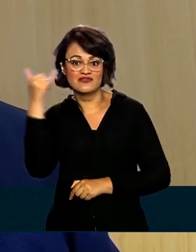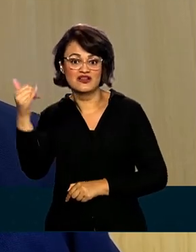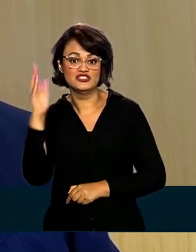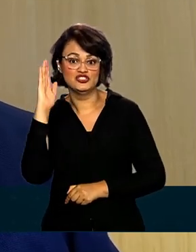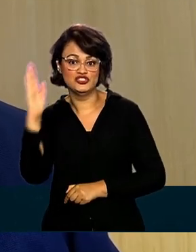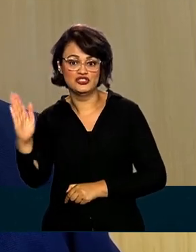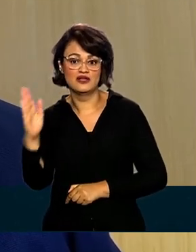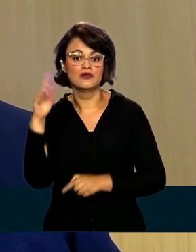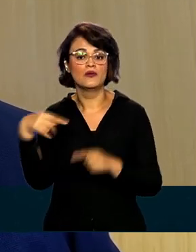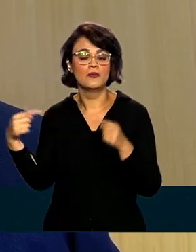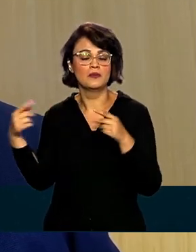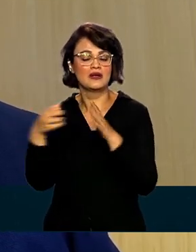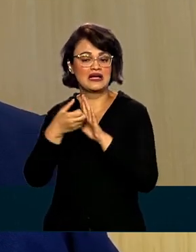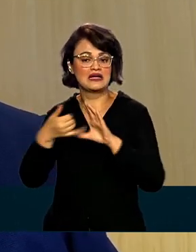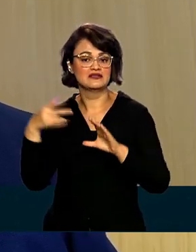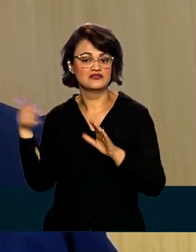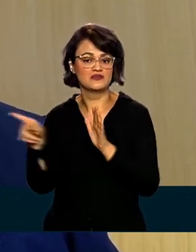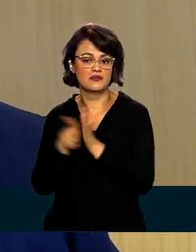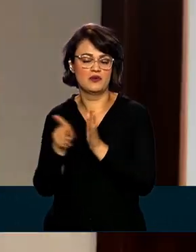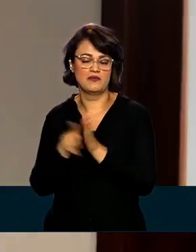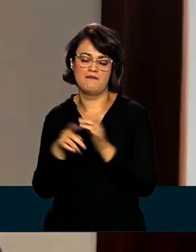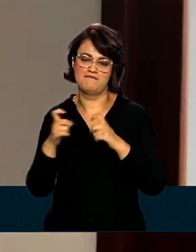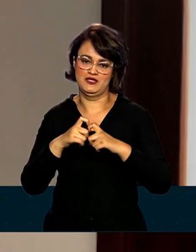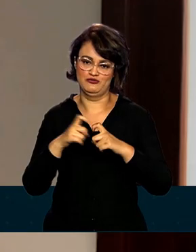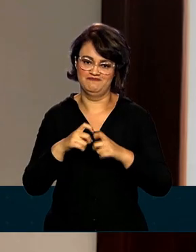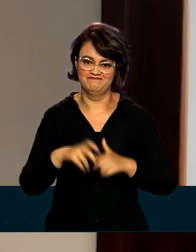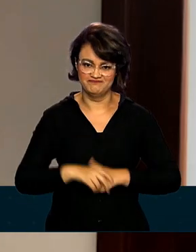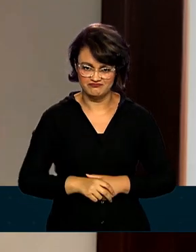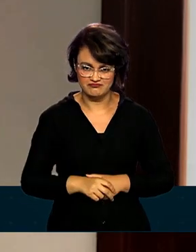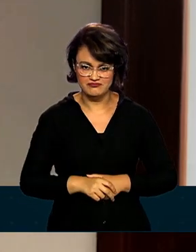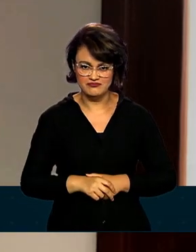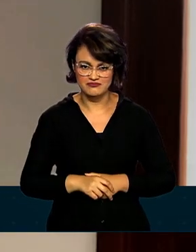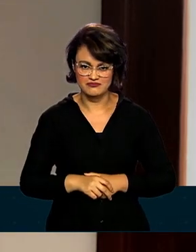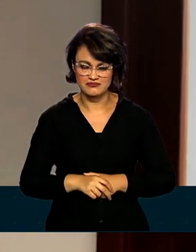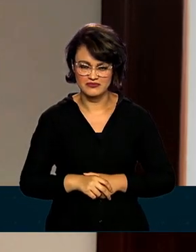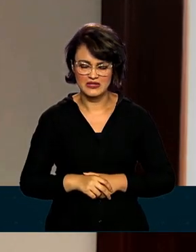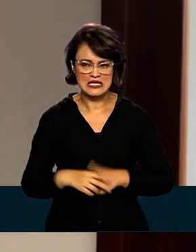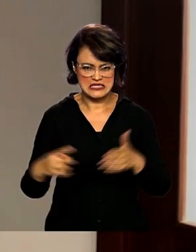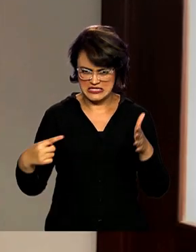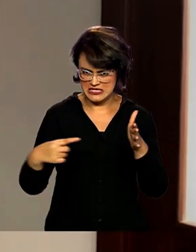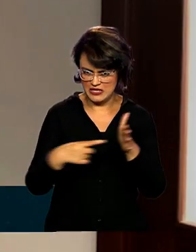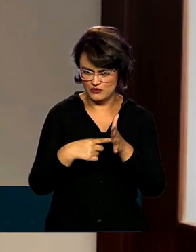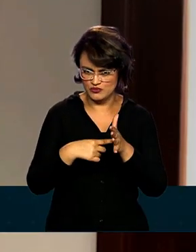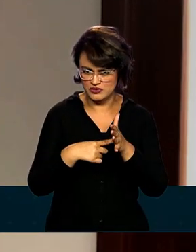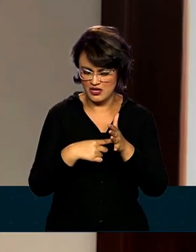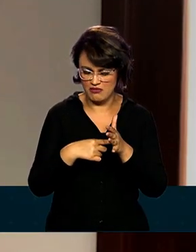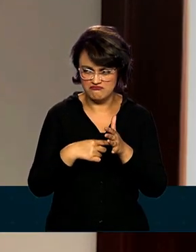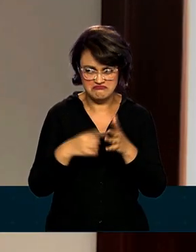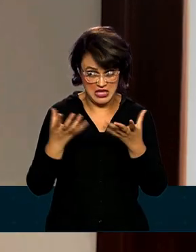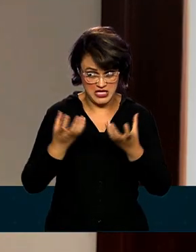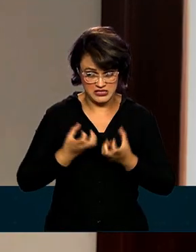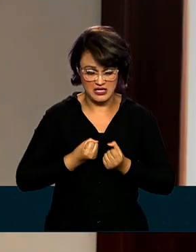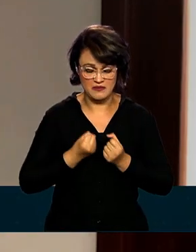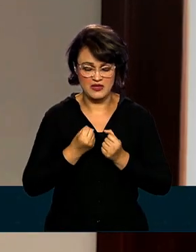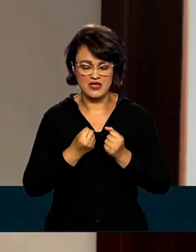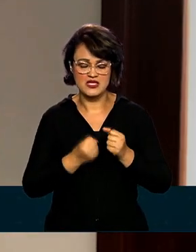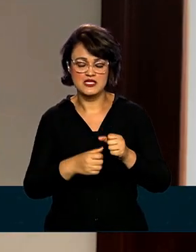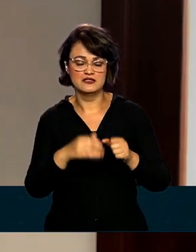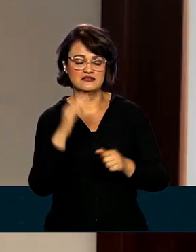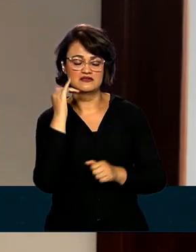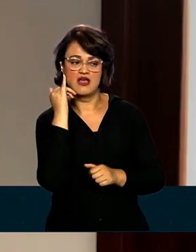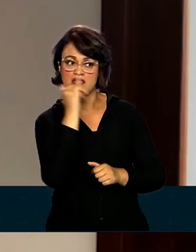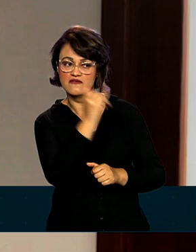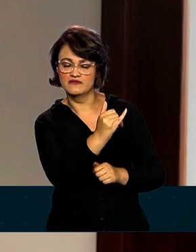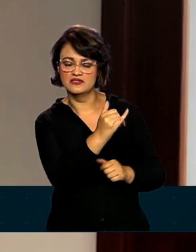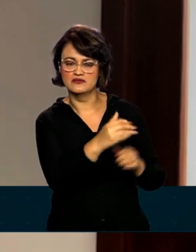atendimento específico dessa categoria profissional. Além de ser registrada, a denúncia será encaminhada para a rede de proteção